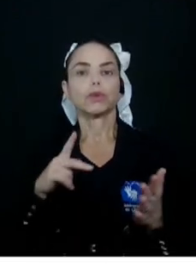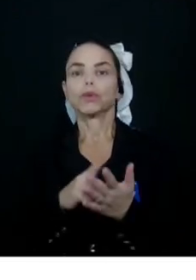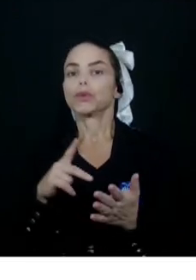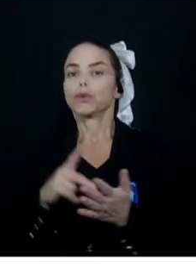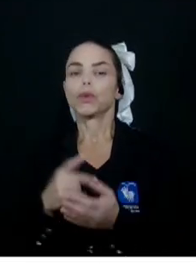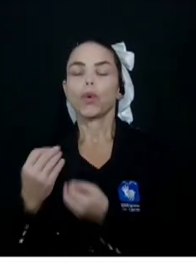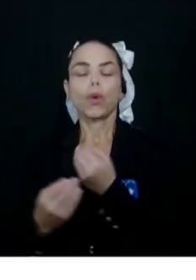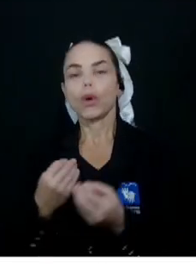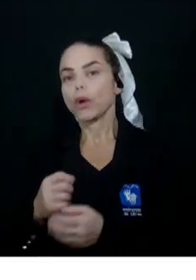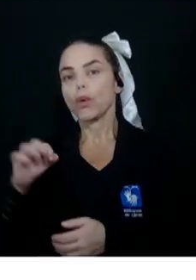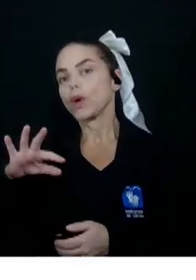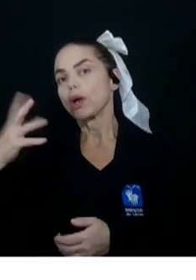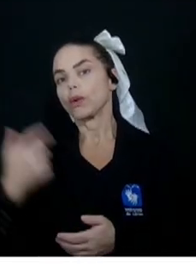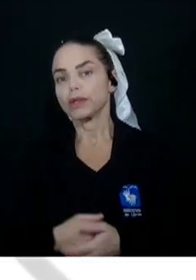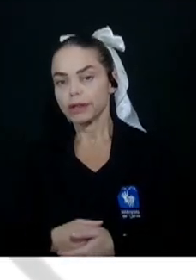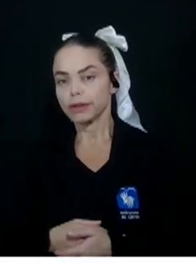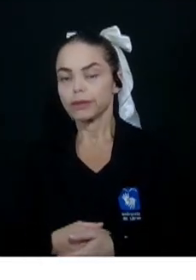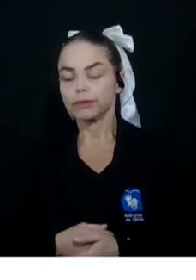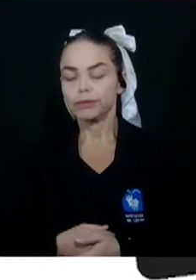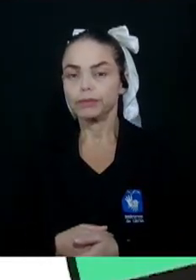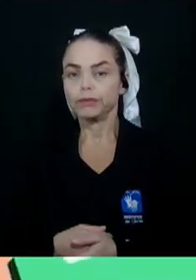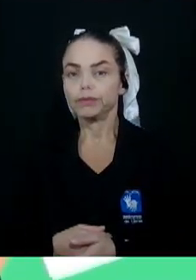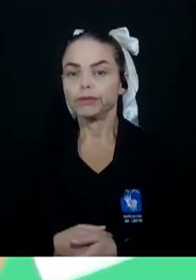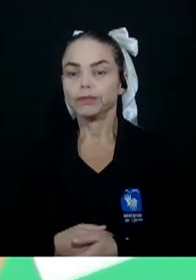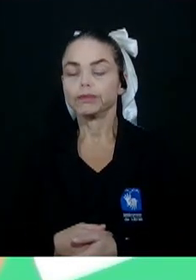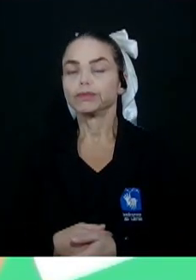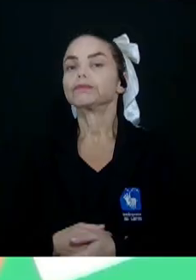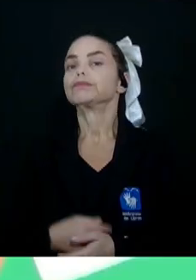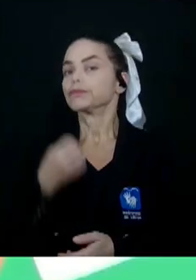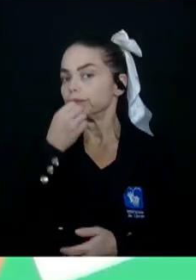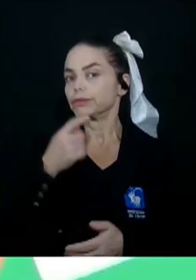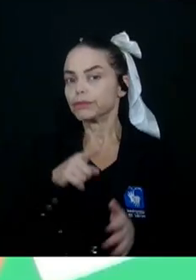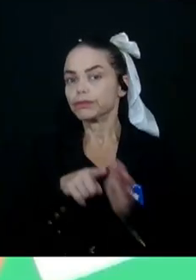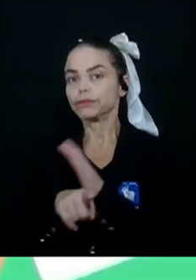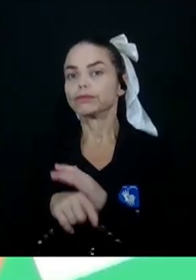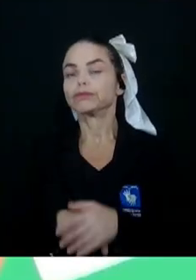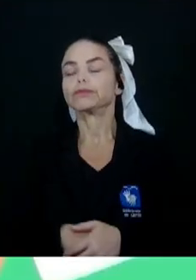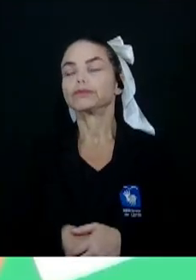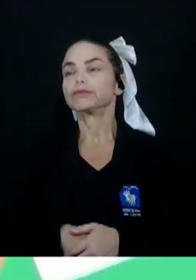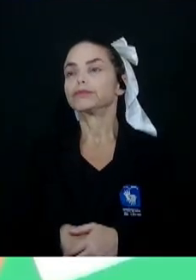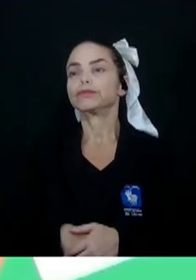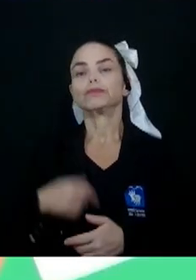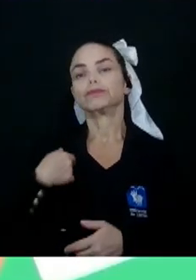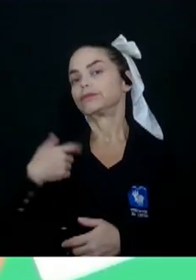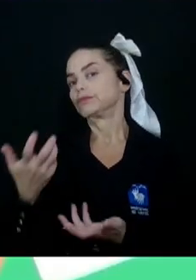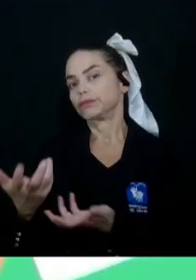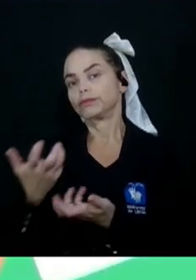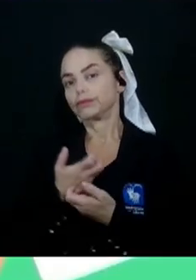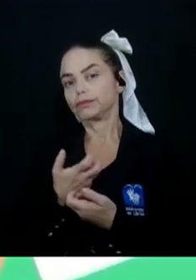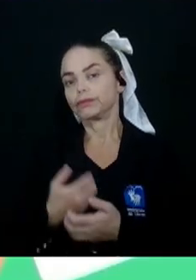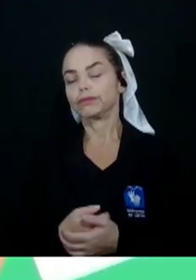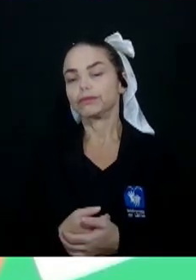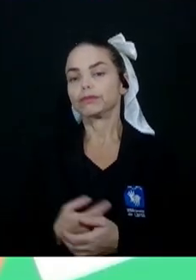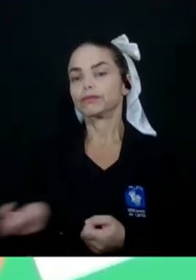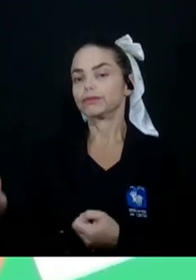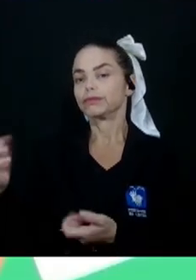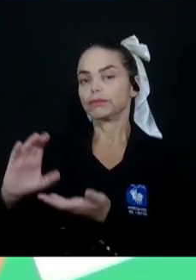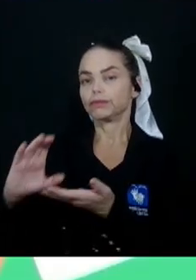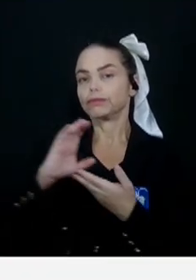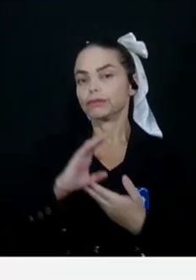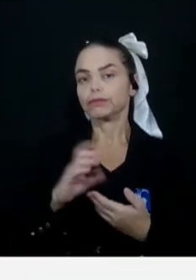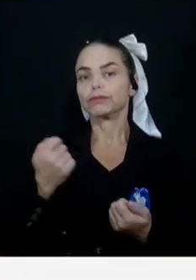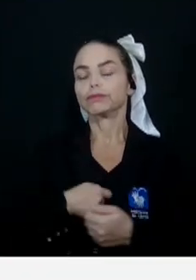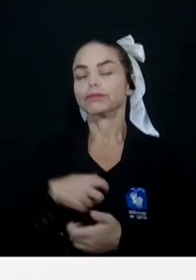daí? Boa pergunta. Creio que a pessoa não vai receber, né, a devolução e ainda pode ser penalizada,